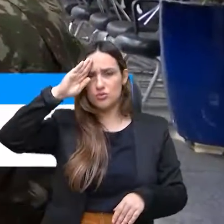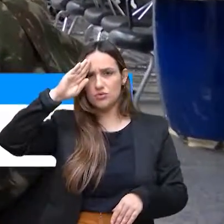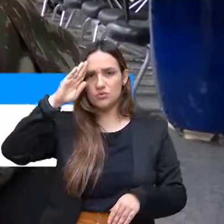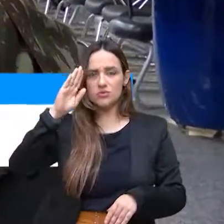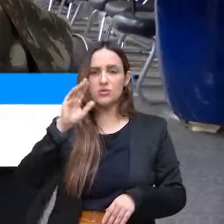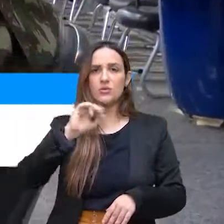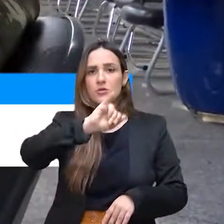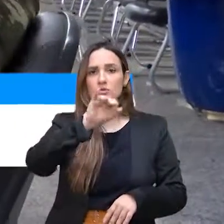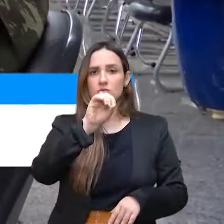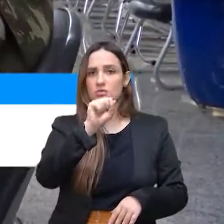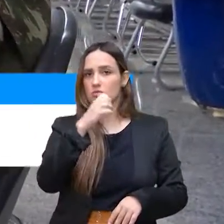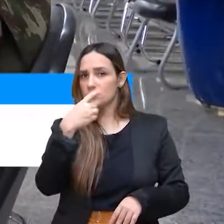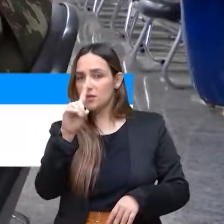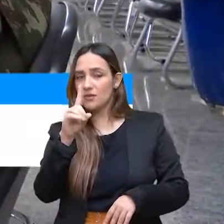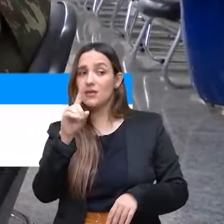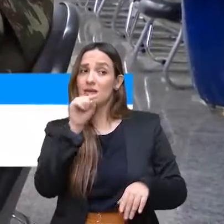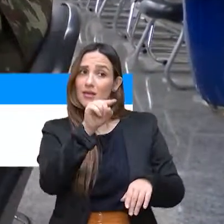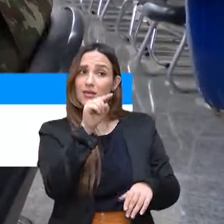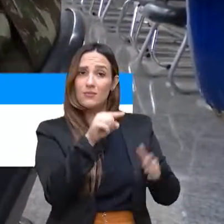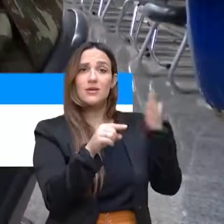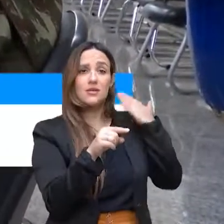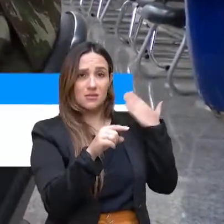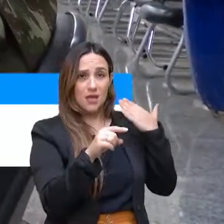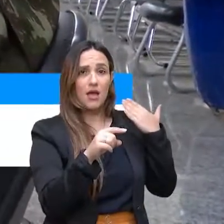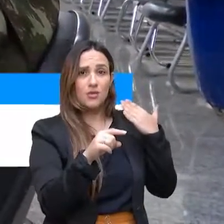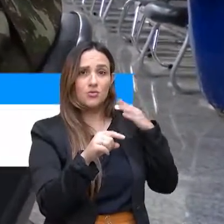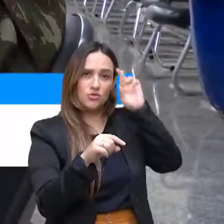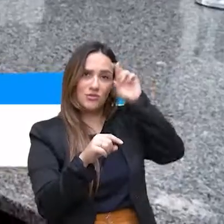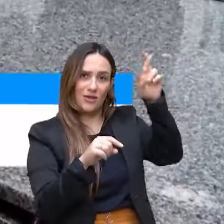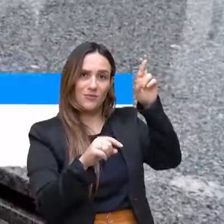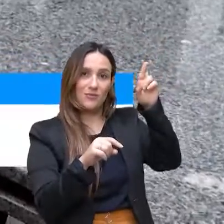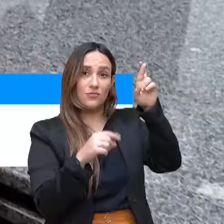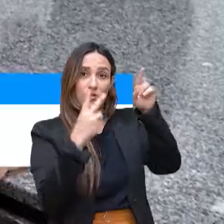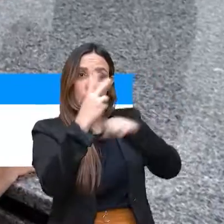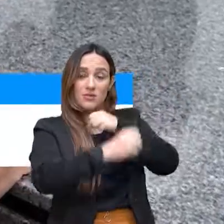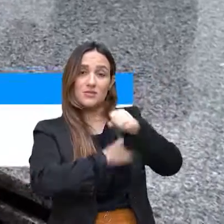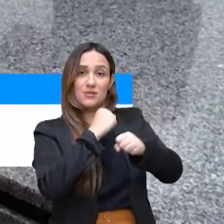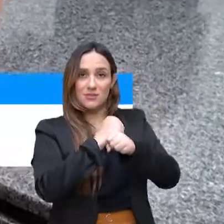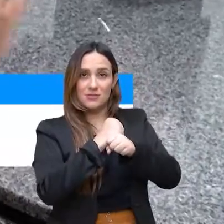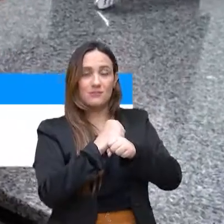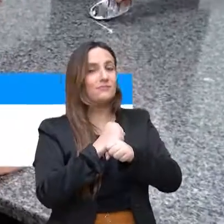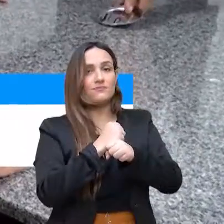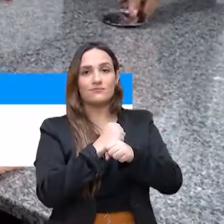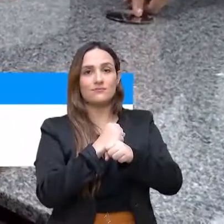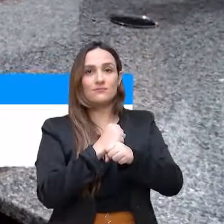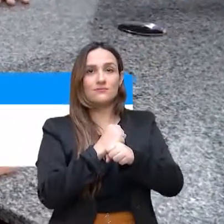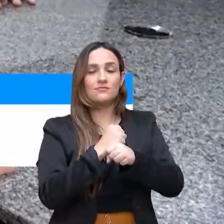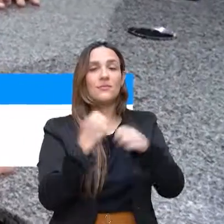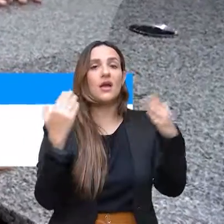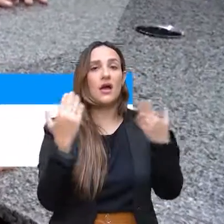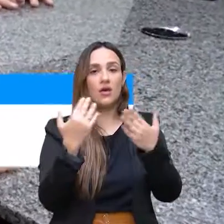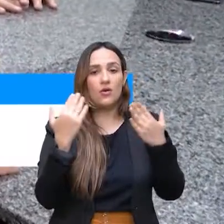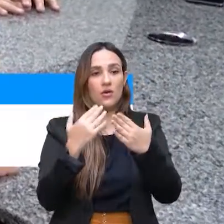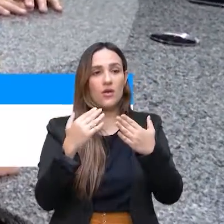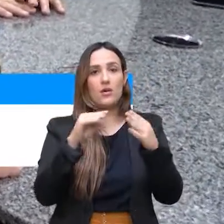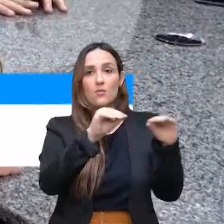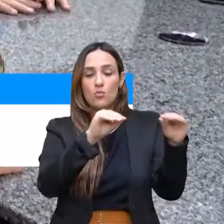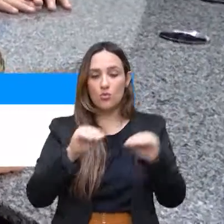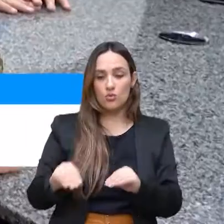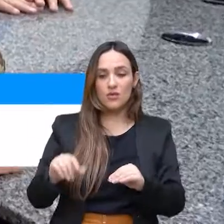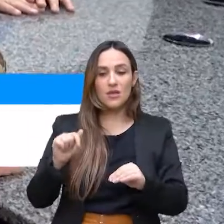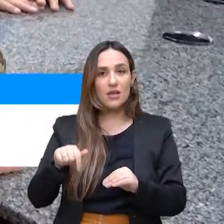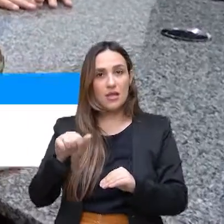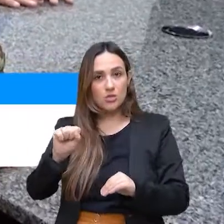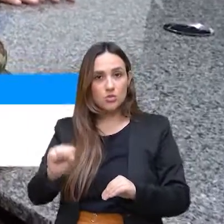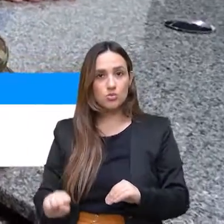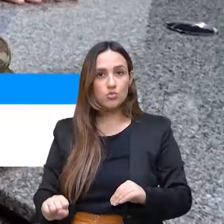presente o general de Exército Fernando José Santana Soares e Silva, que deixa o comando após 2 anos no cargo e assume agora